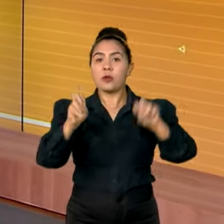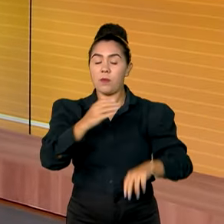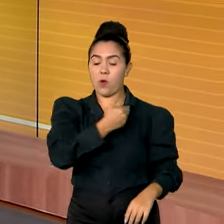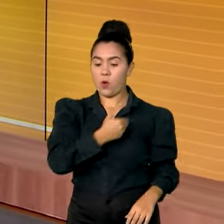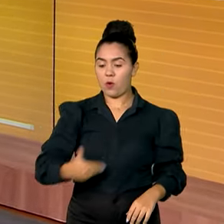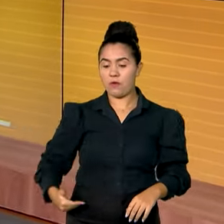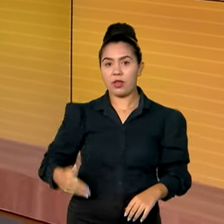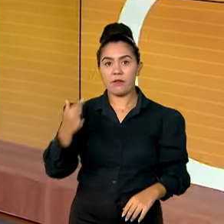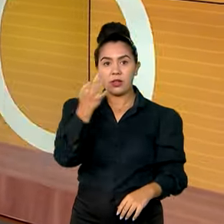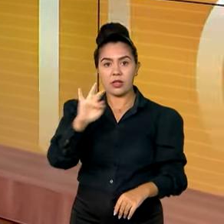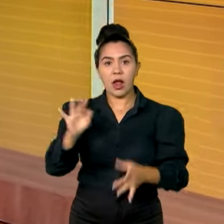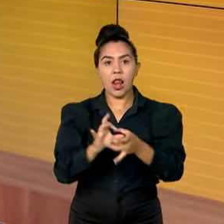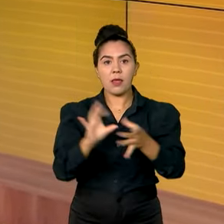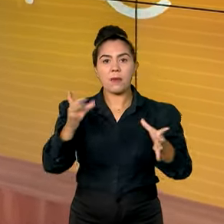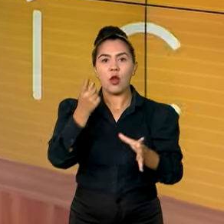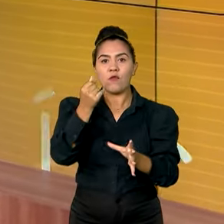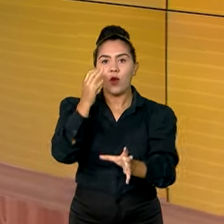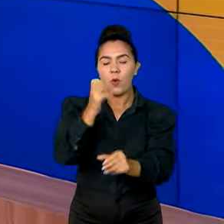mais